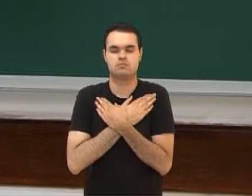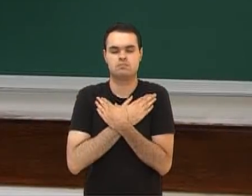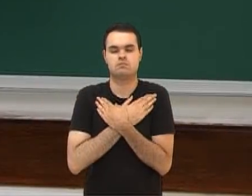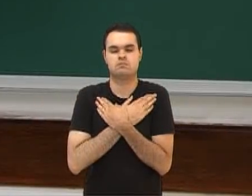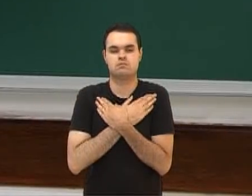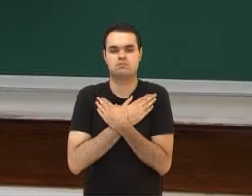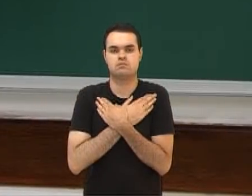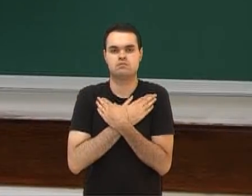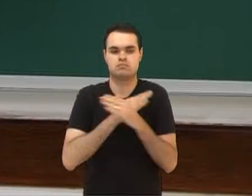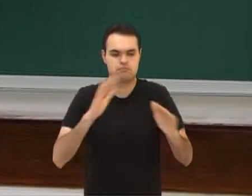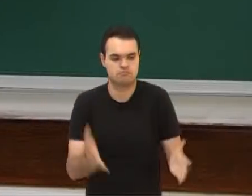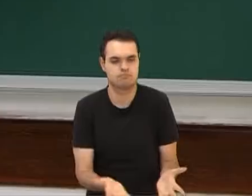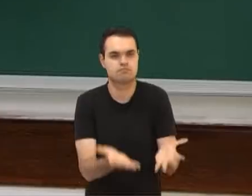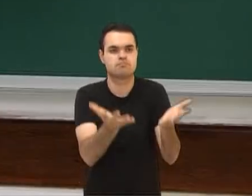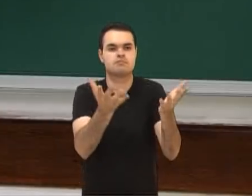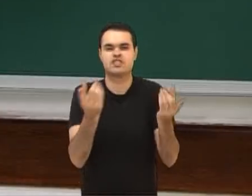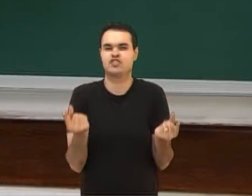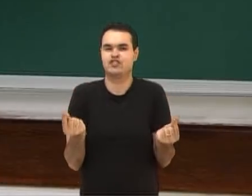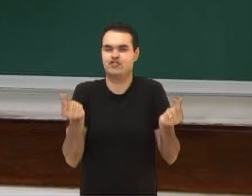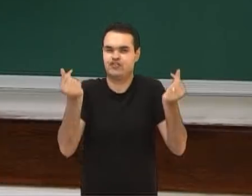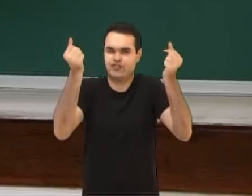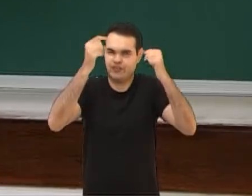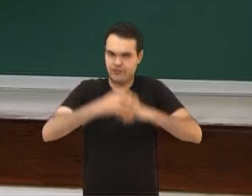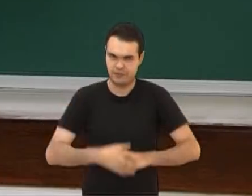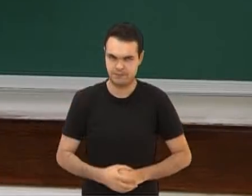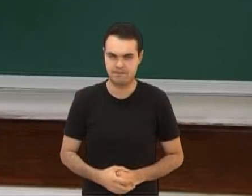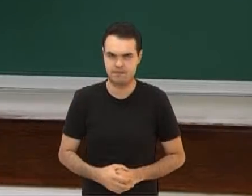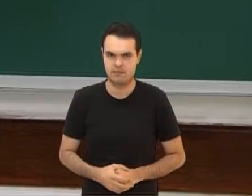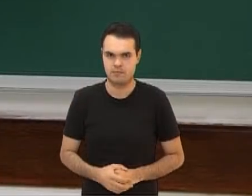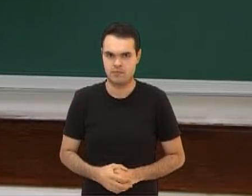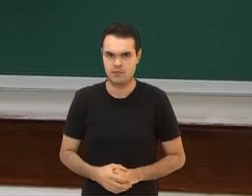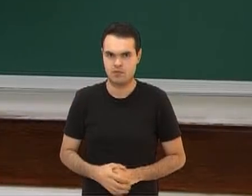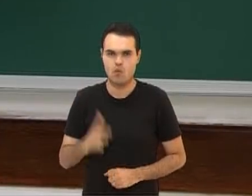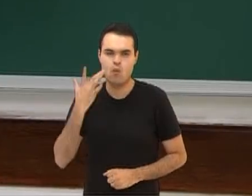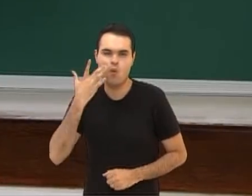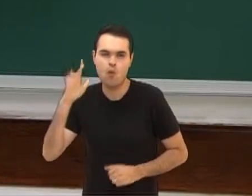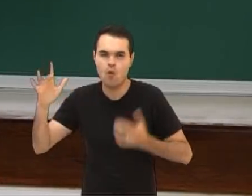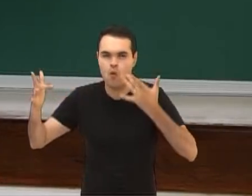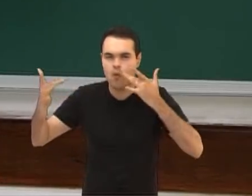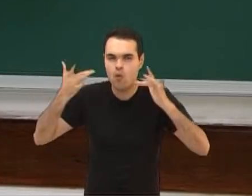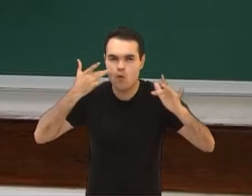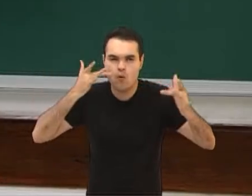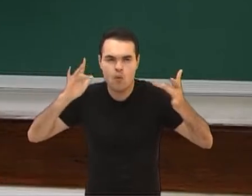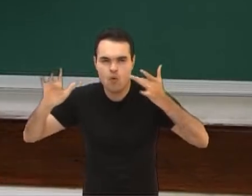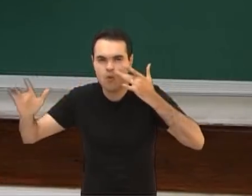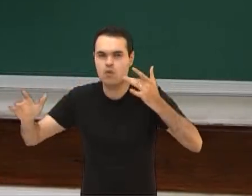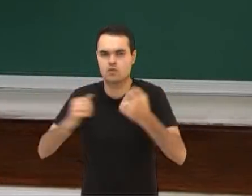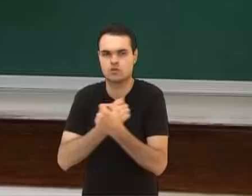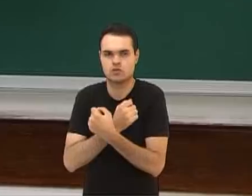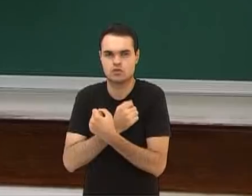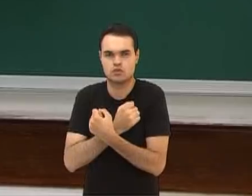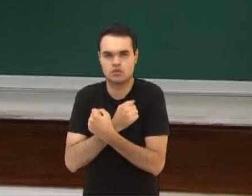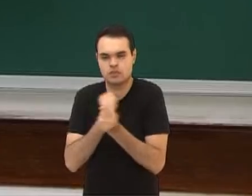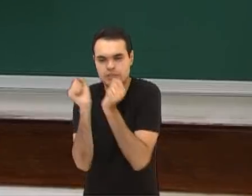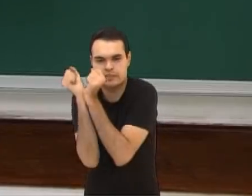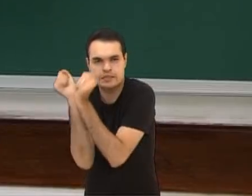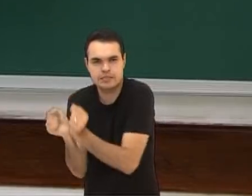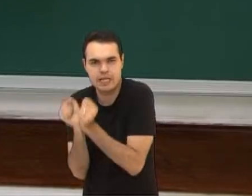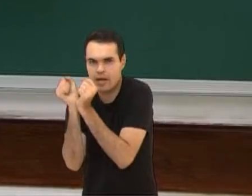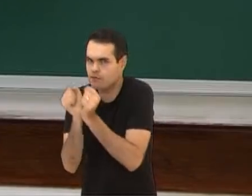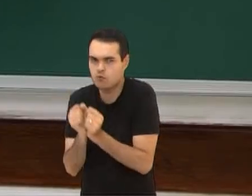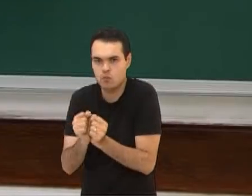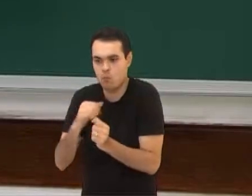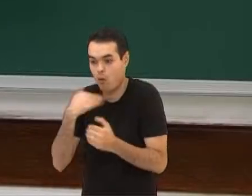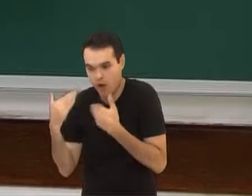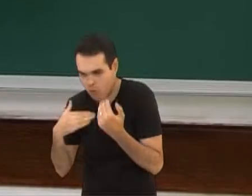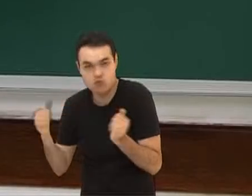ser recebido na outra vida com toda a riqueza dele. Então, toda a riqueza do faraó, inclusive seus escravos, todos, iam junto com ele lá para o